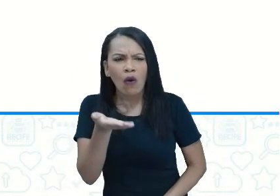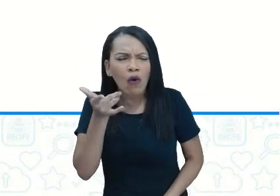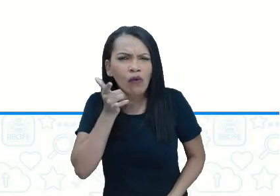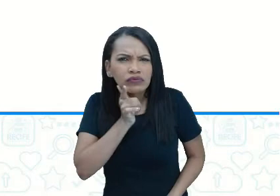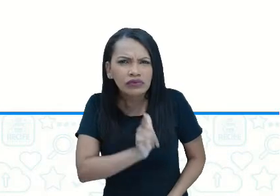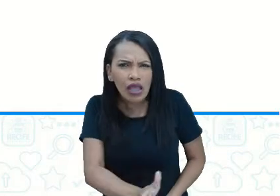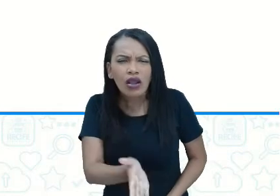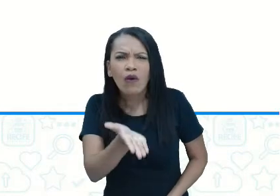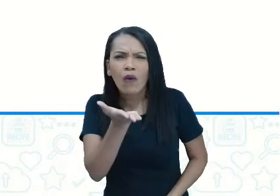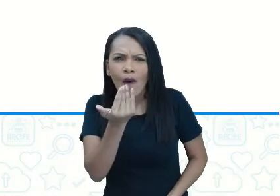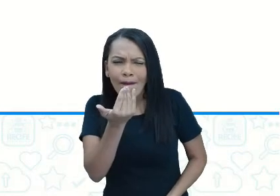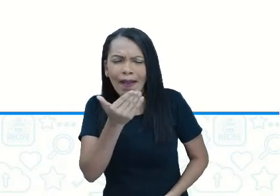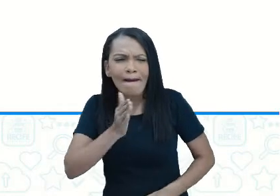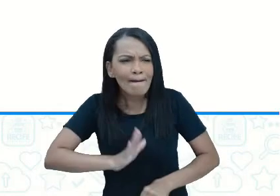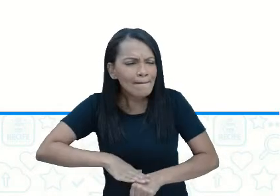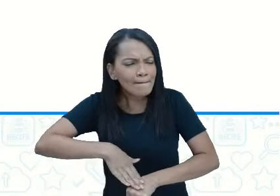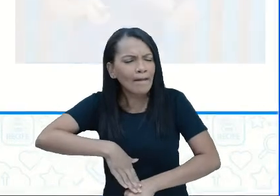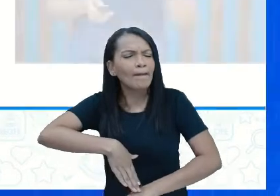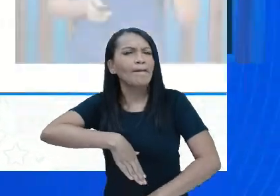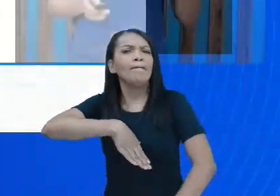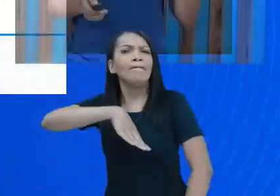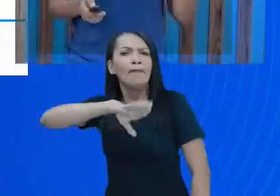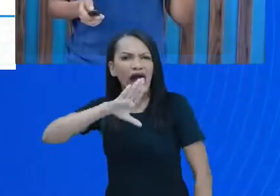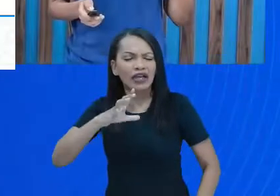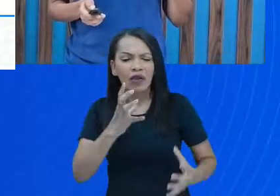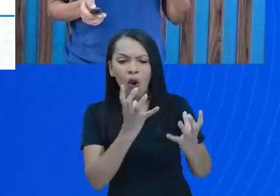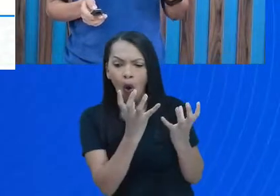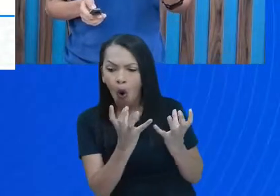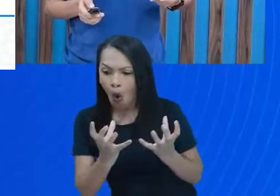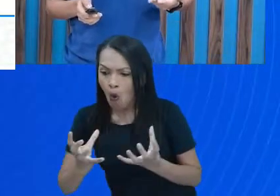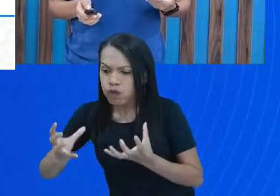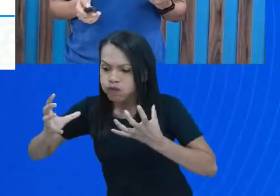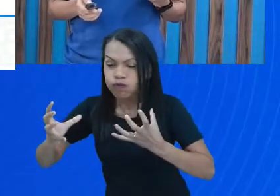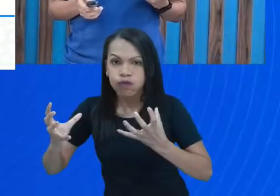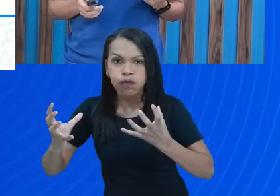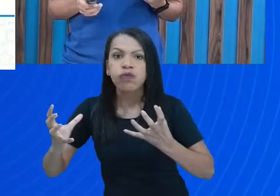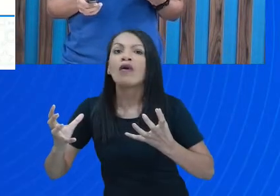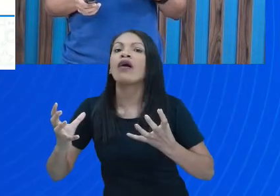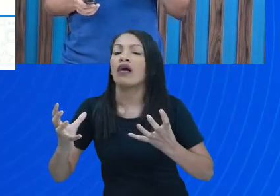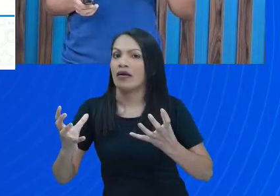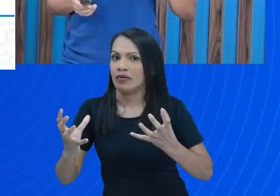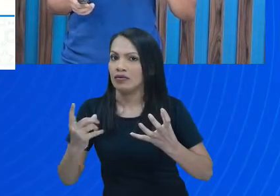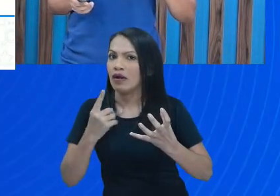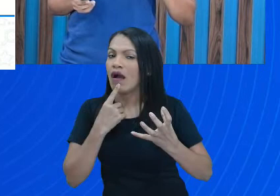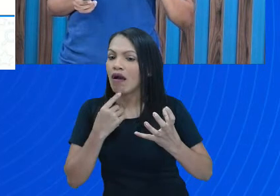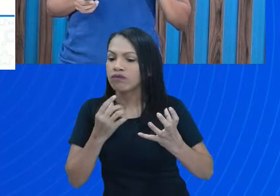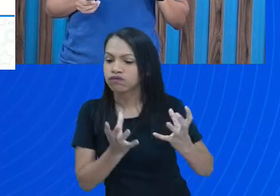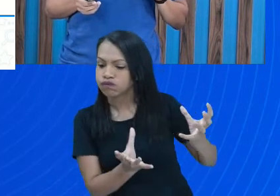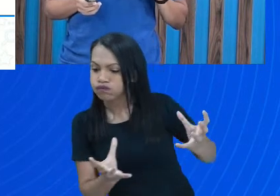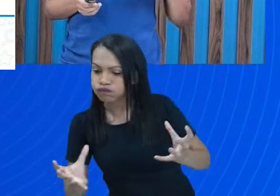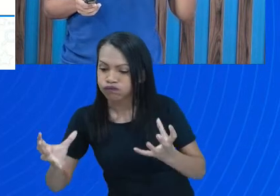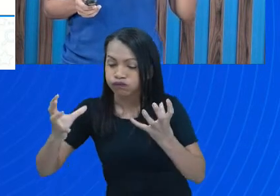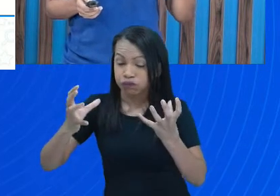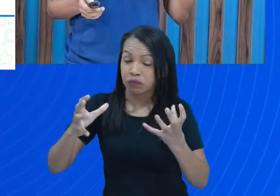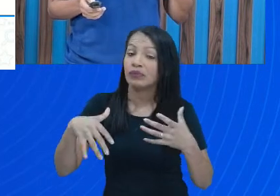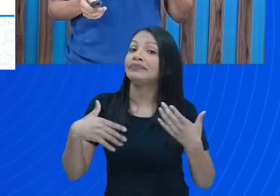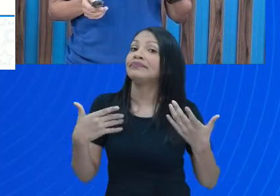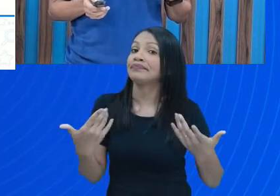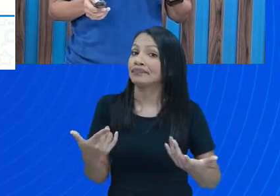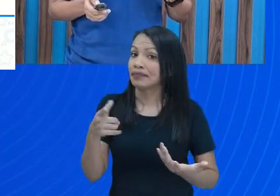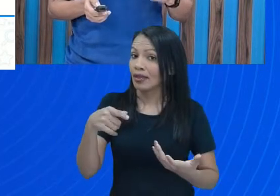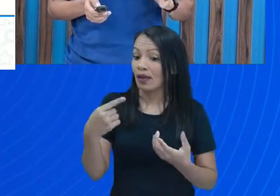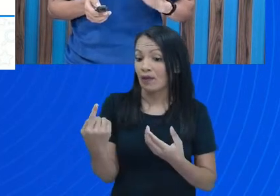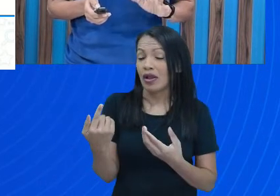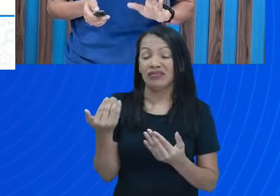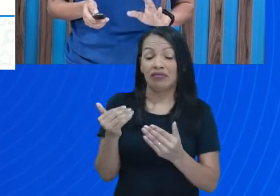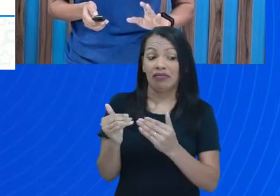melancia, disse o monstro, tá certo? Consegue comer mais melancia, discordar do monstro era